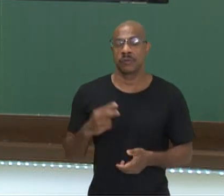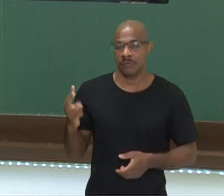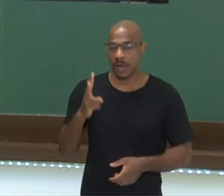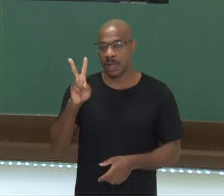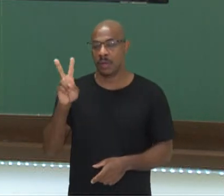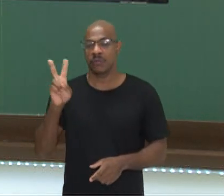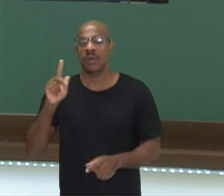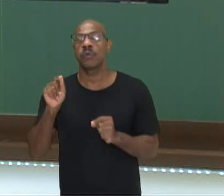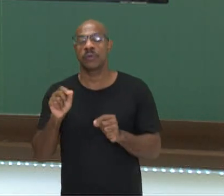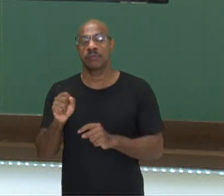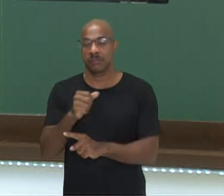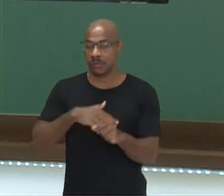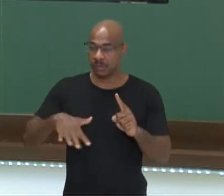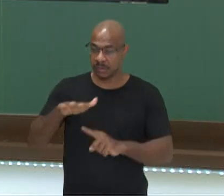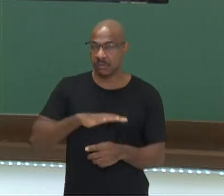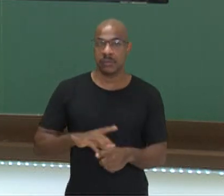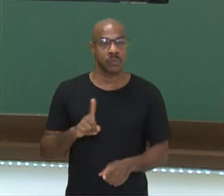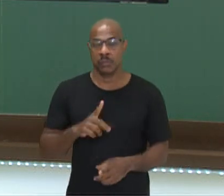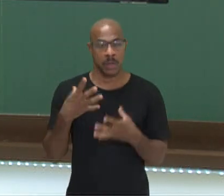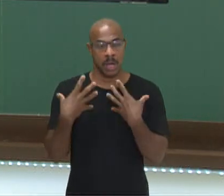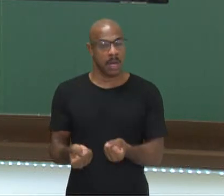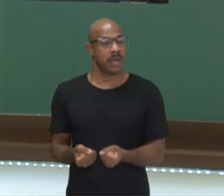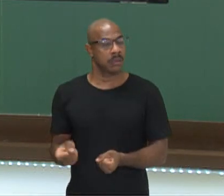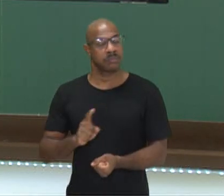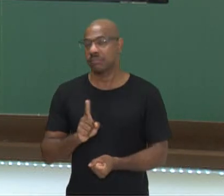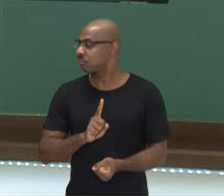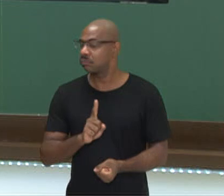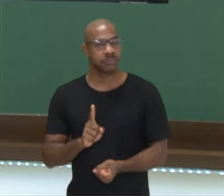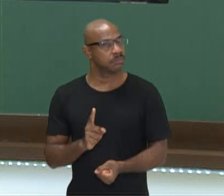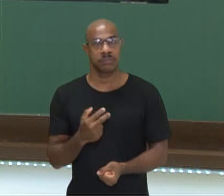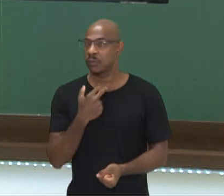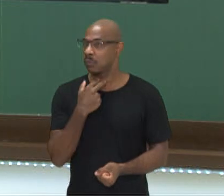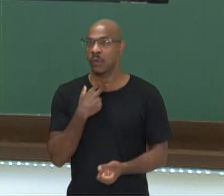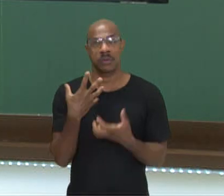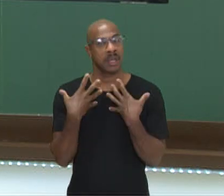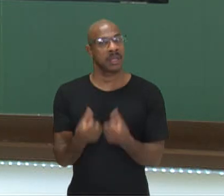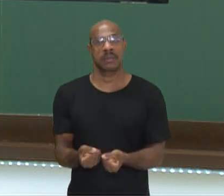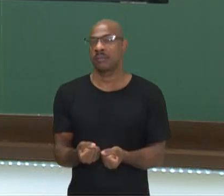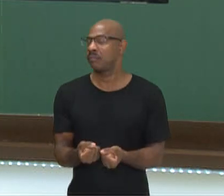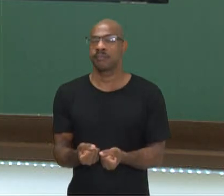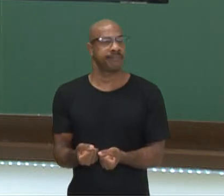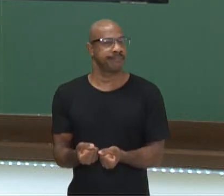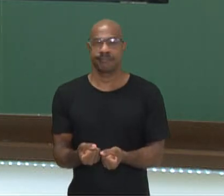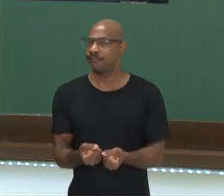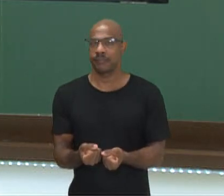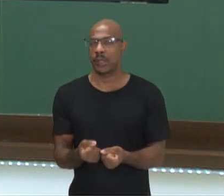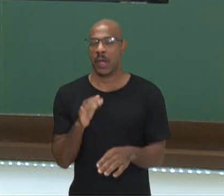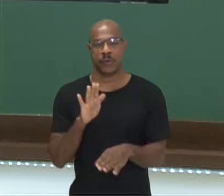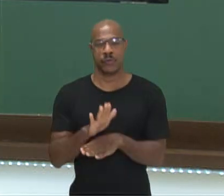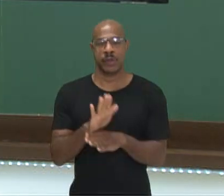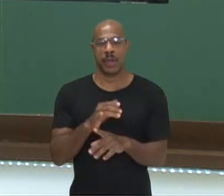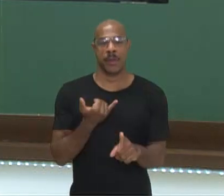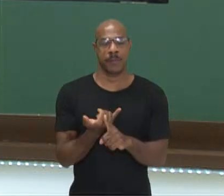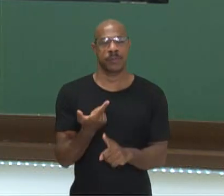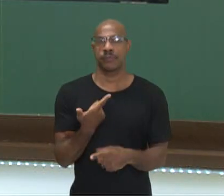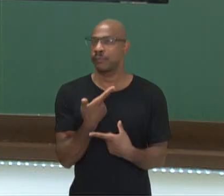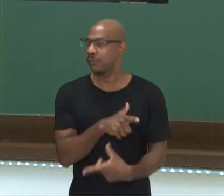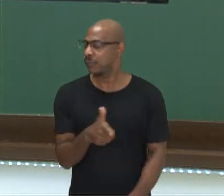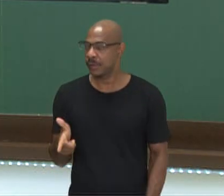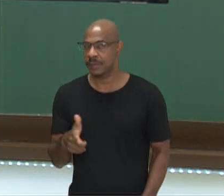não deve ser validada. Então, apoiar, não existe apoio, não existe defesa ao bullying. Mas, sim, as suas